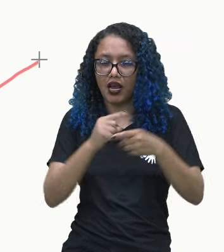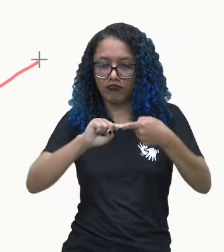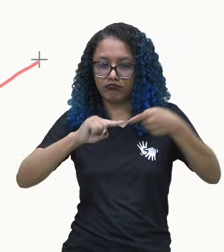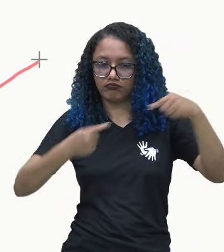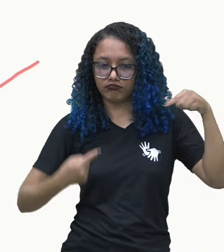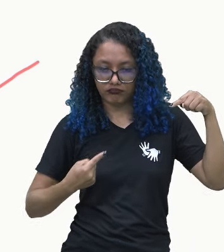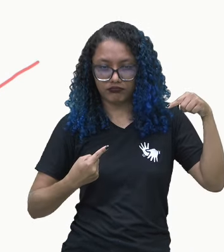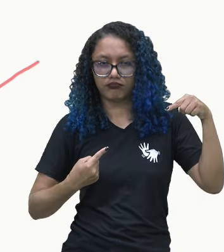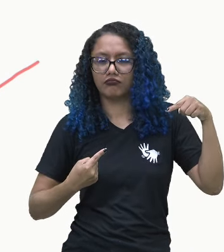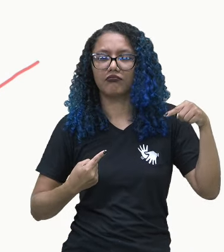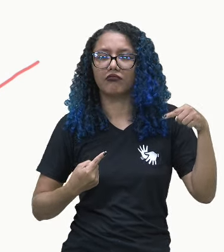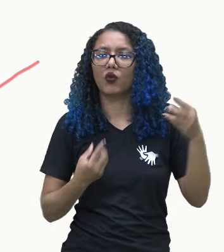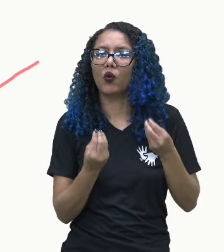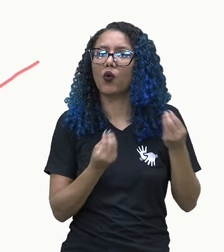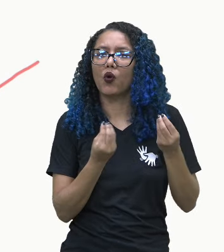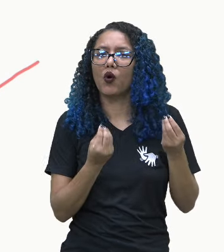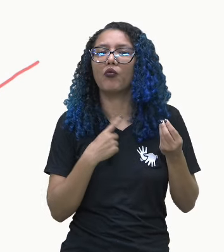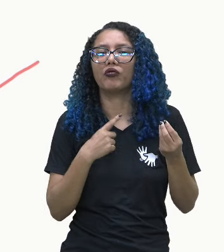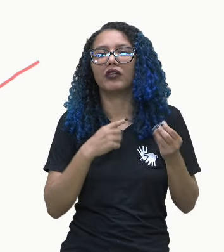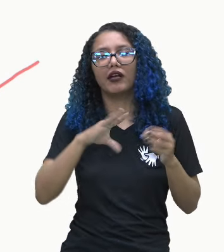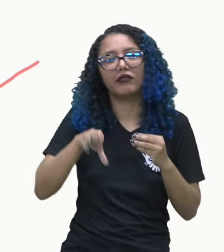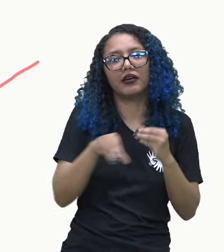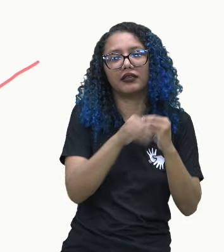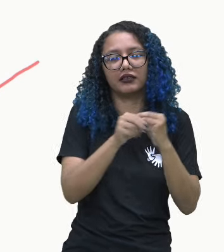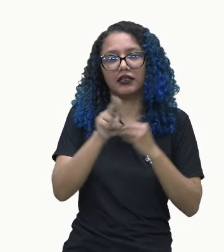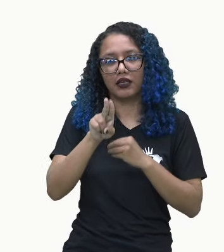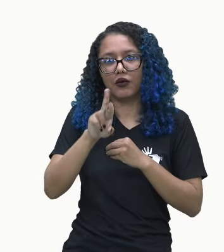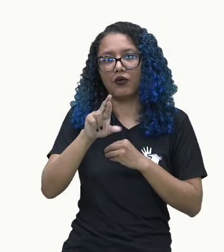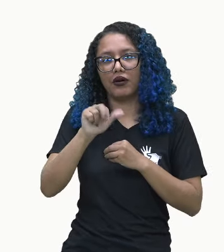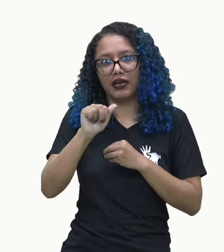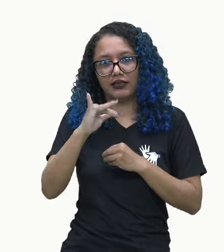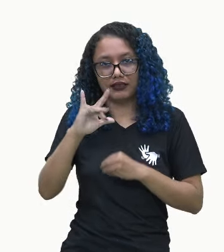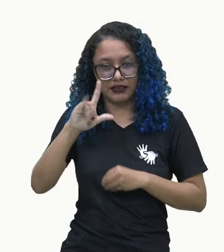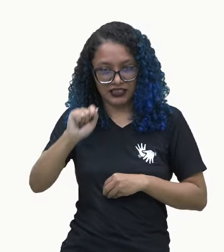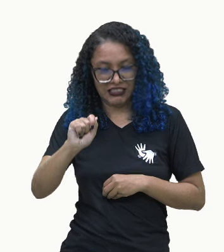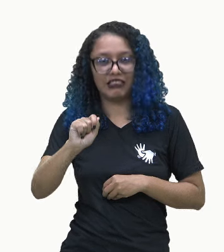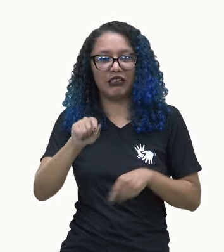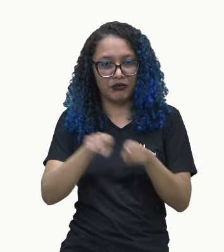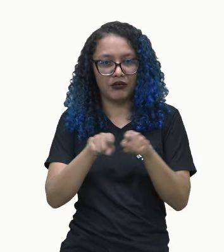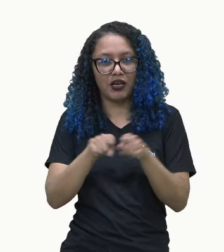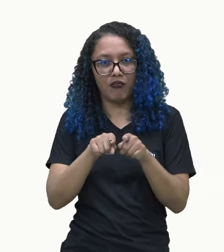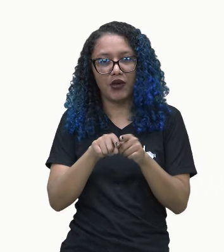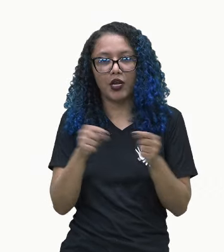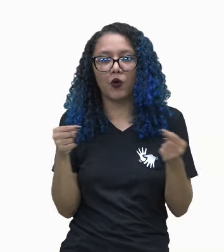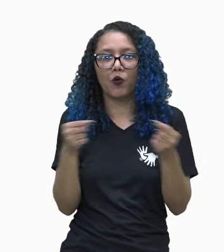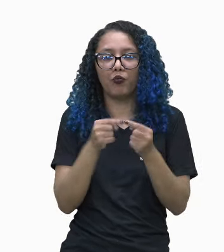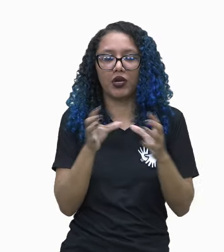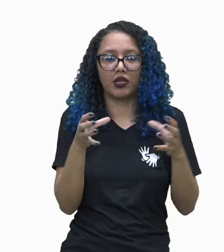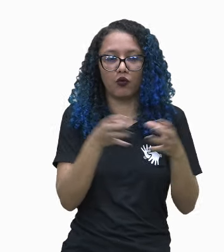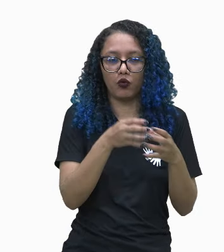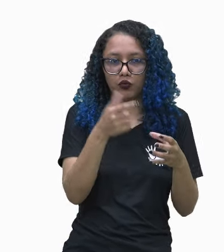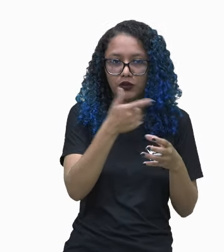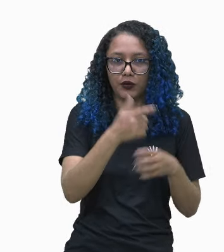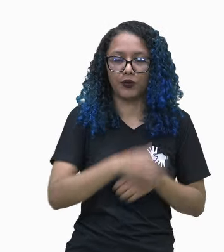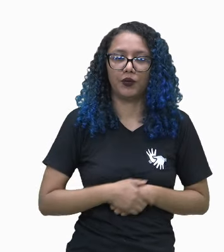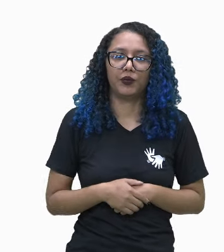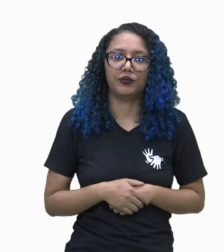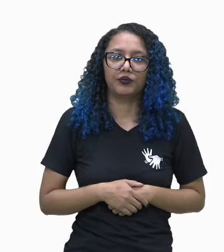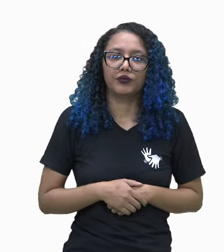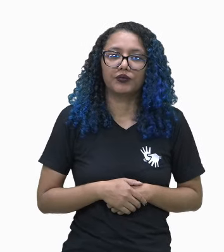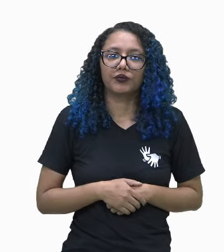de RNA, vai ter a uracila, que também é uma base pirimídica. E aí vamos ver aí sobre essas